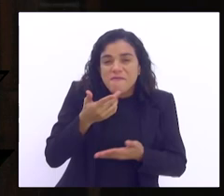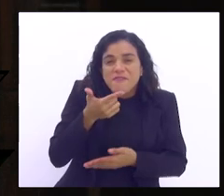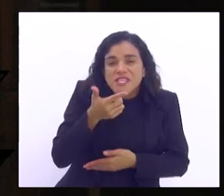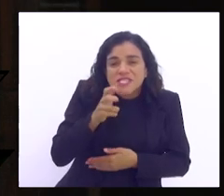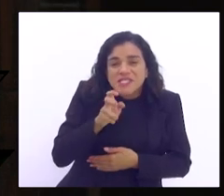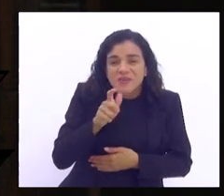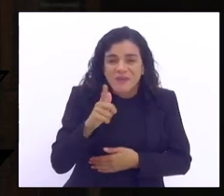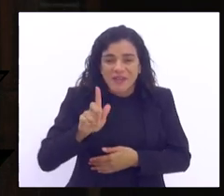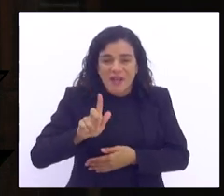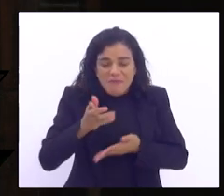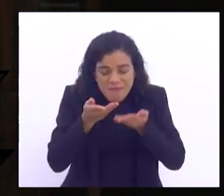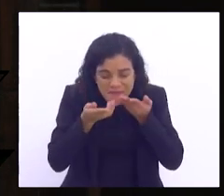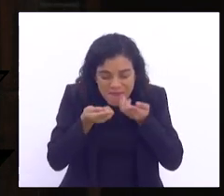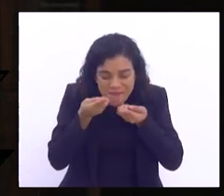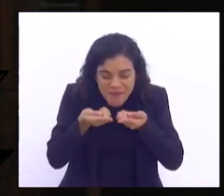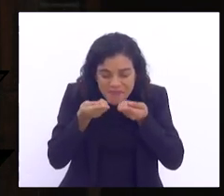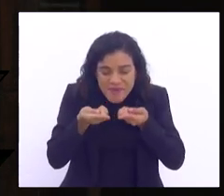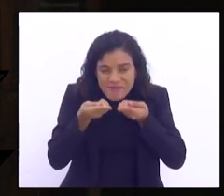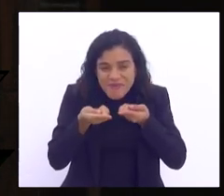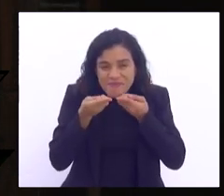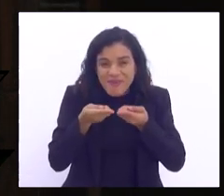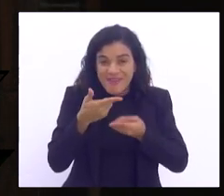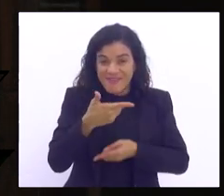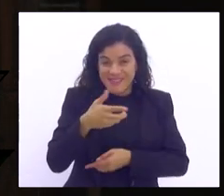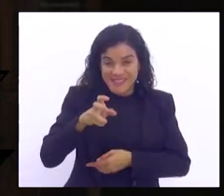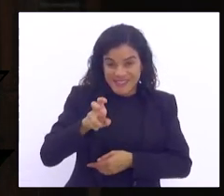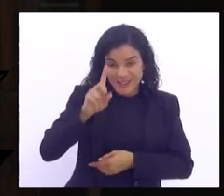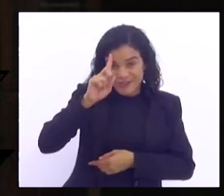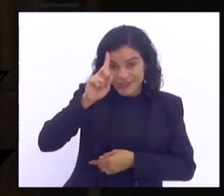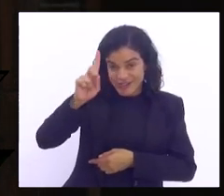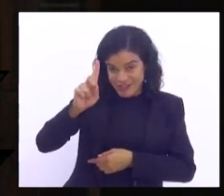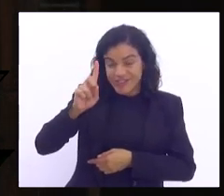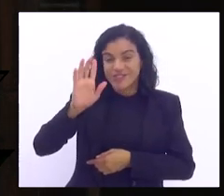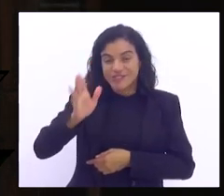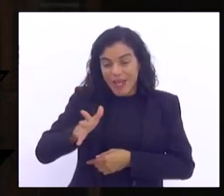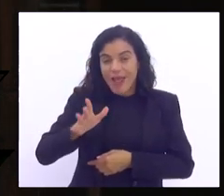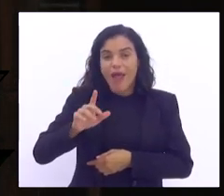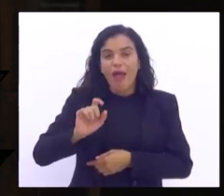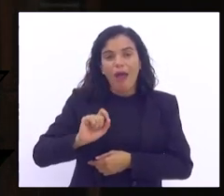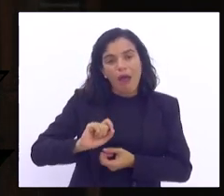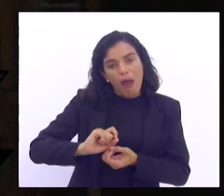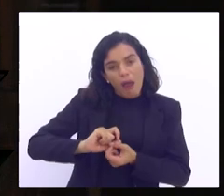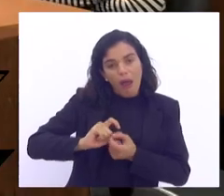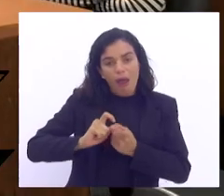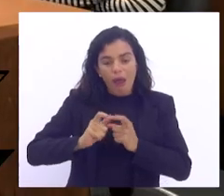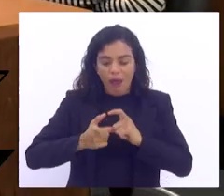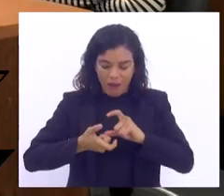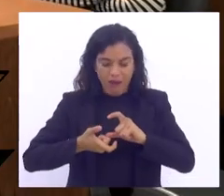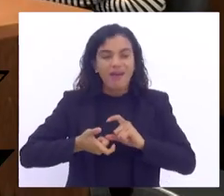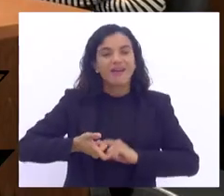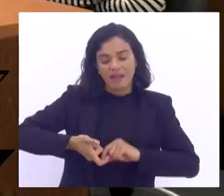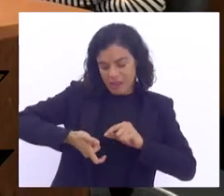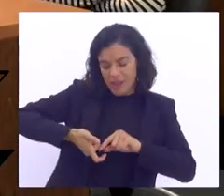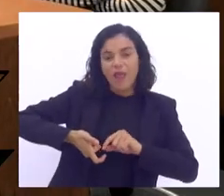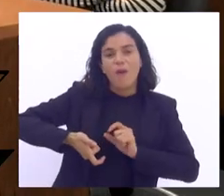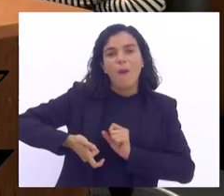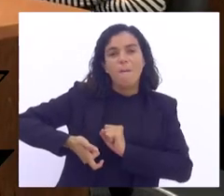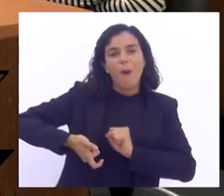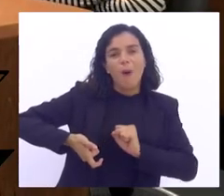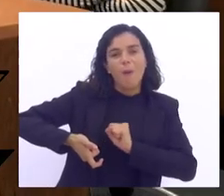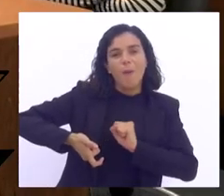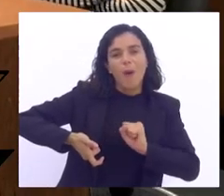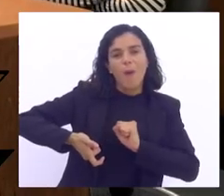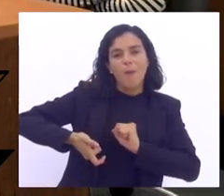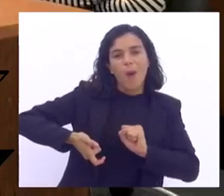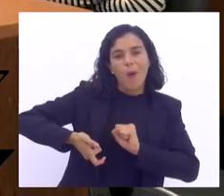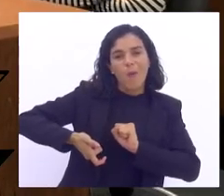gramas. A partir dos 25 dias da concepção, o embrião já possui um coração pulsante. Portanto, nas